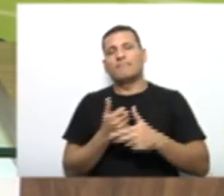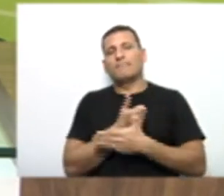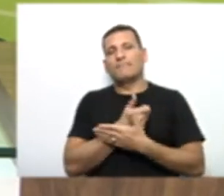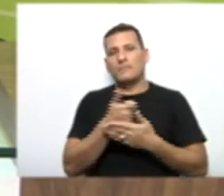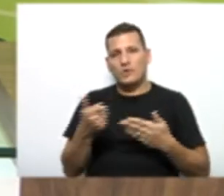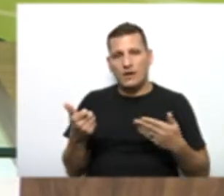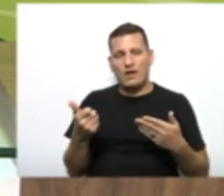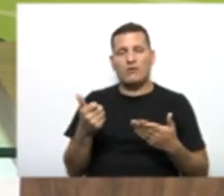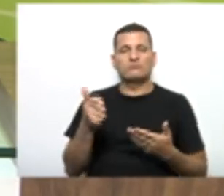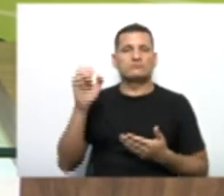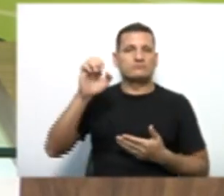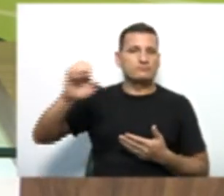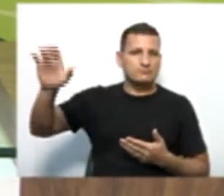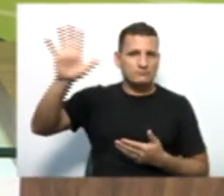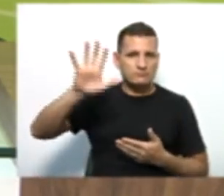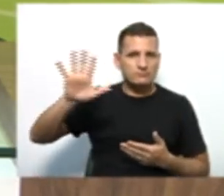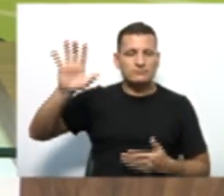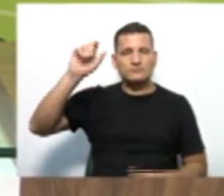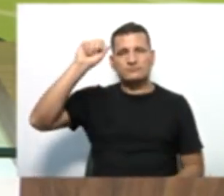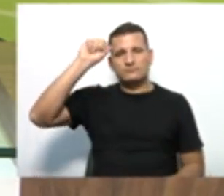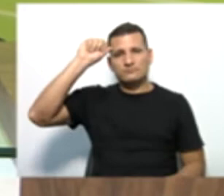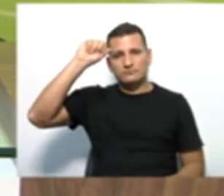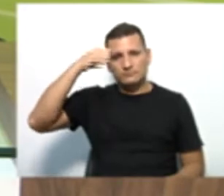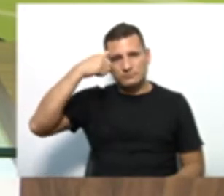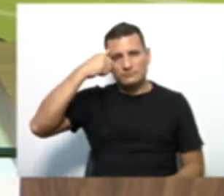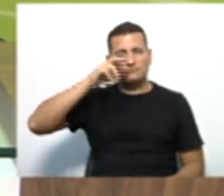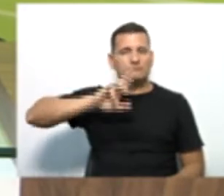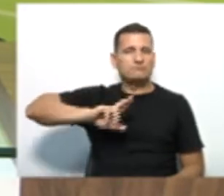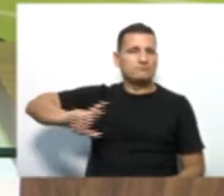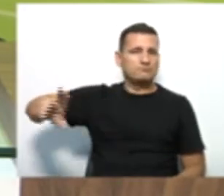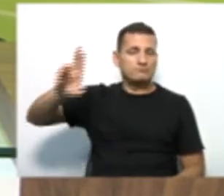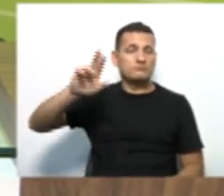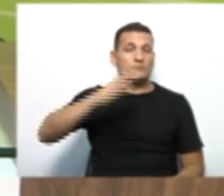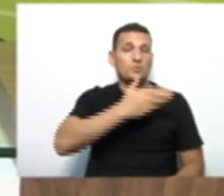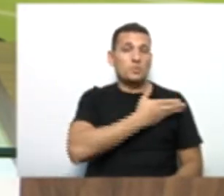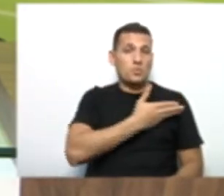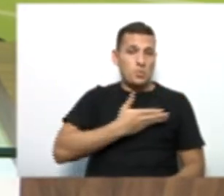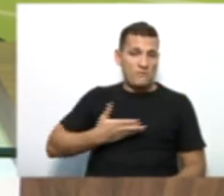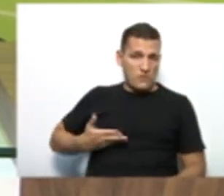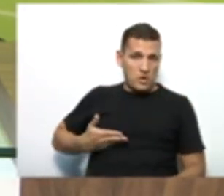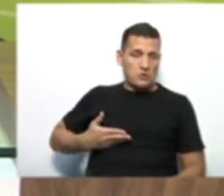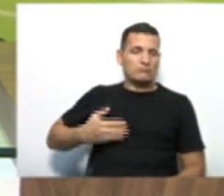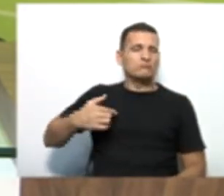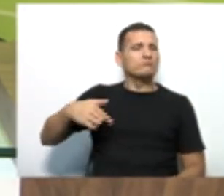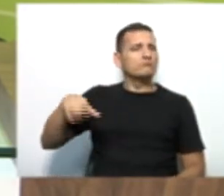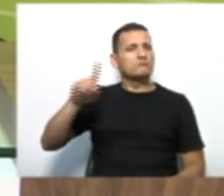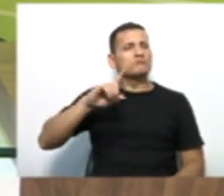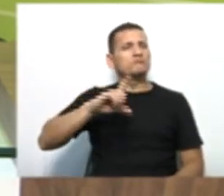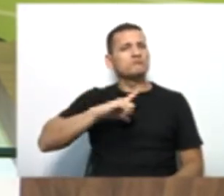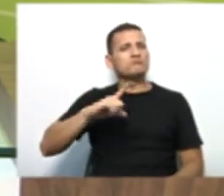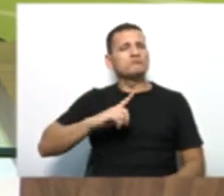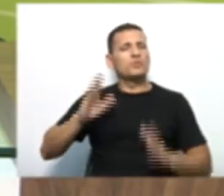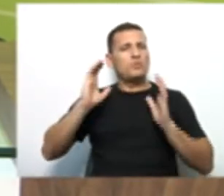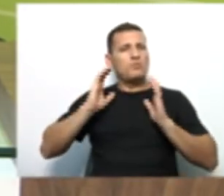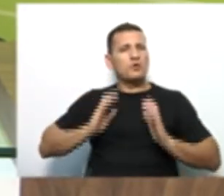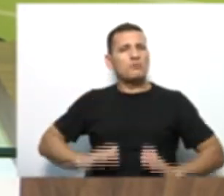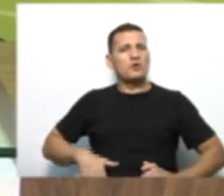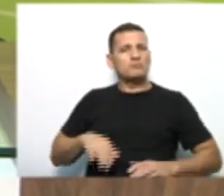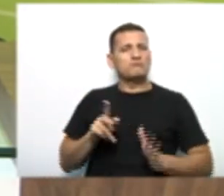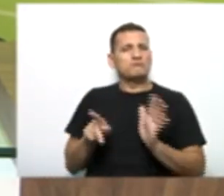uma moral europeia, uma moral africana, e os governos eles têm condutas específicas, diferentes de outros